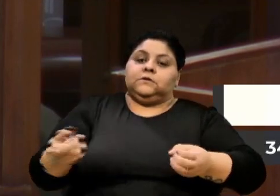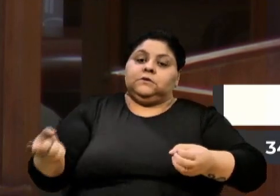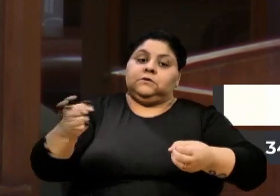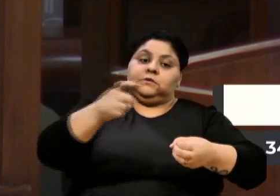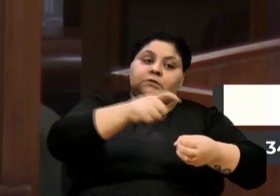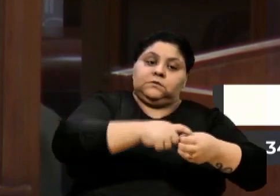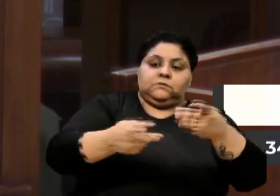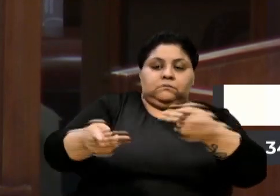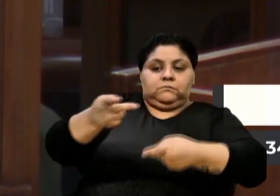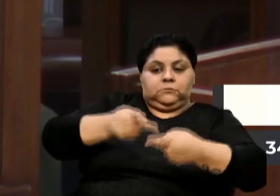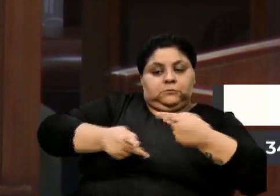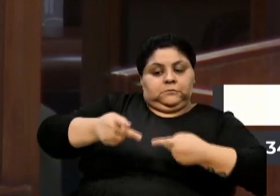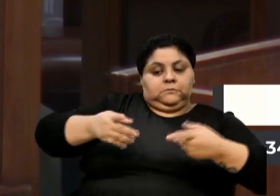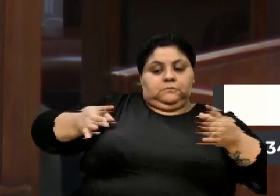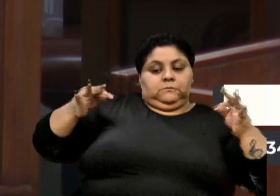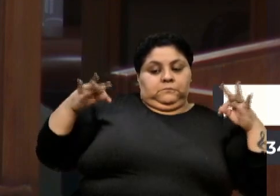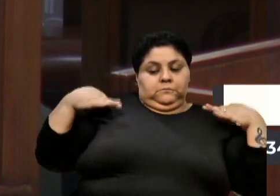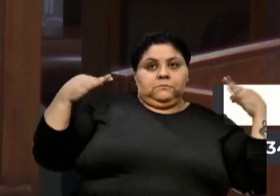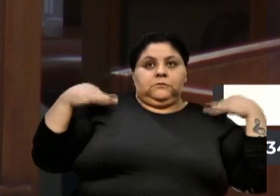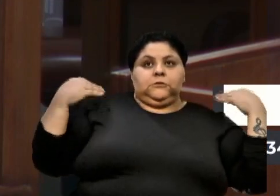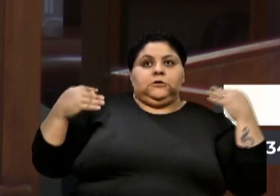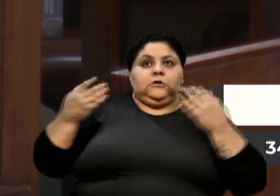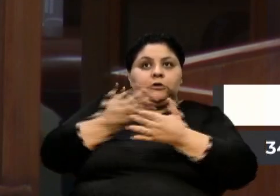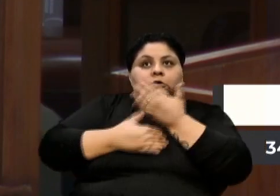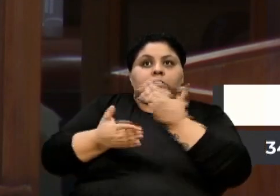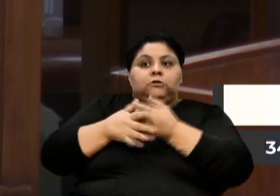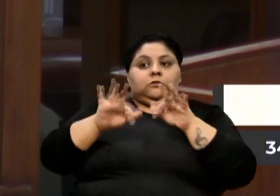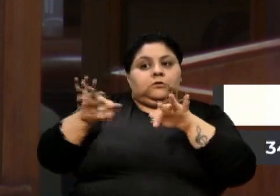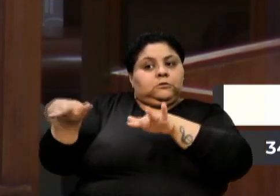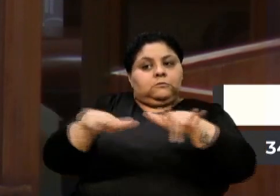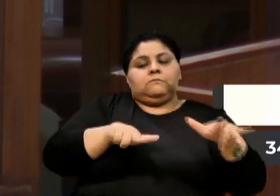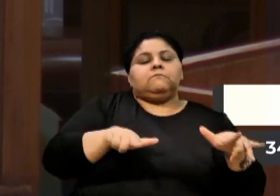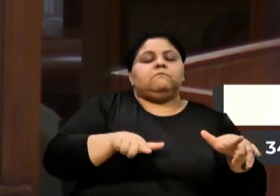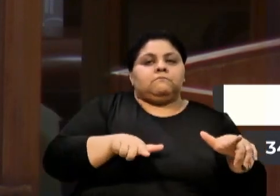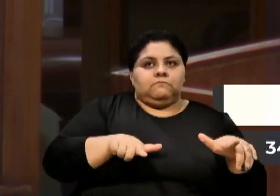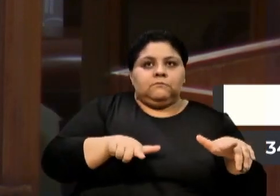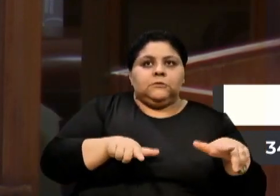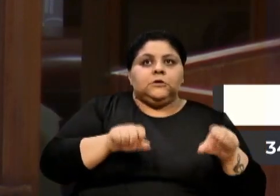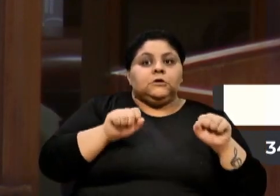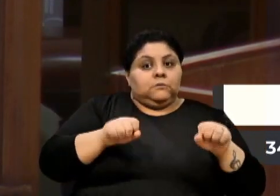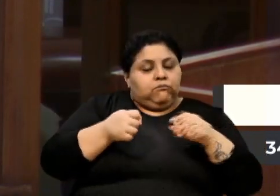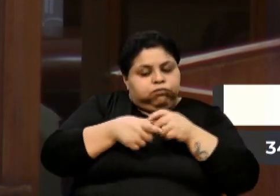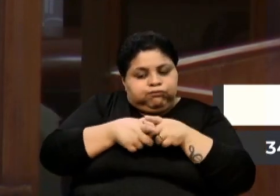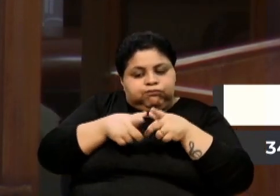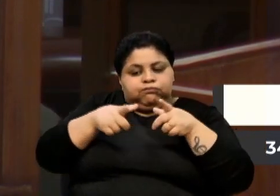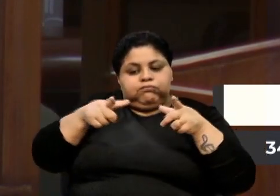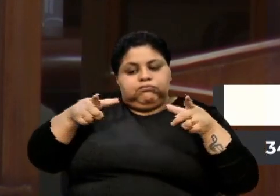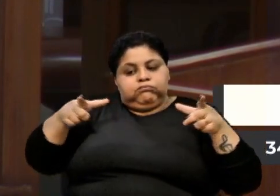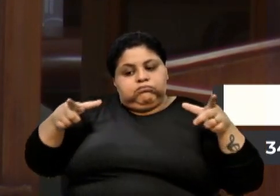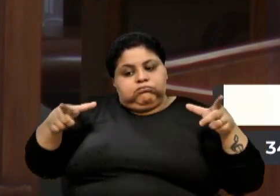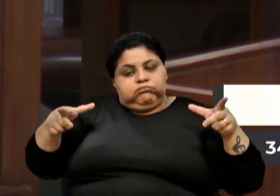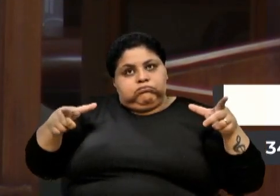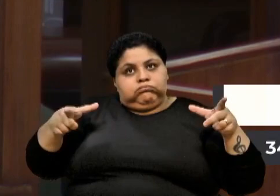visitantes, turistas, todos os finais de semana agora, e possivelmente isso comece a crescer também durante a